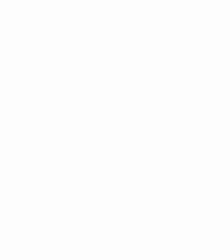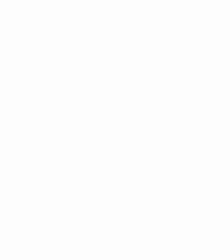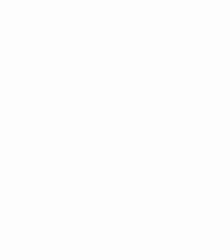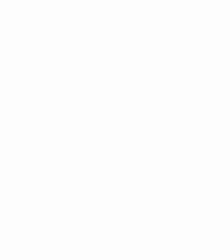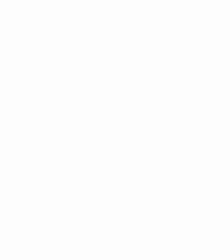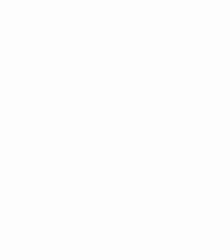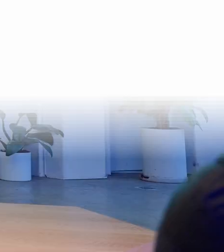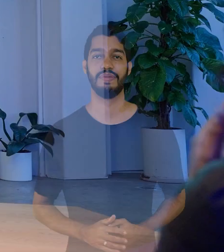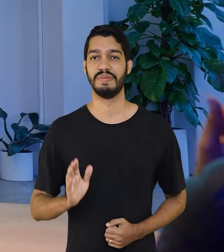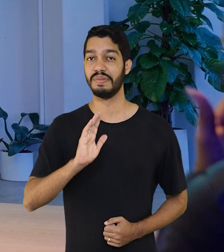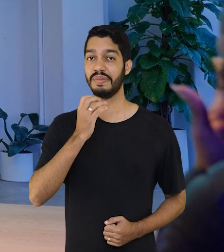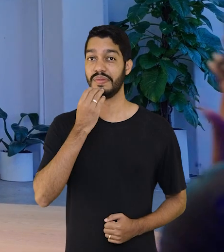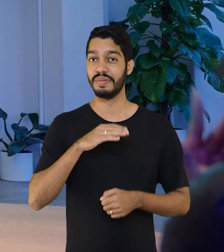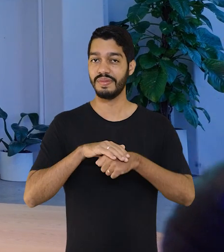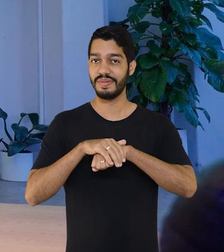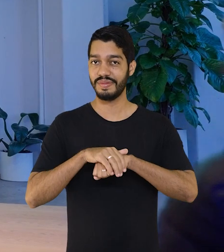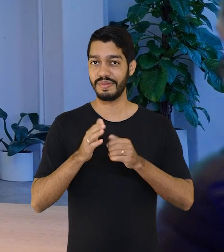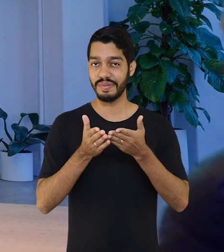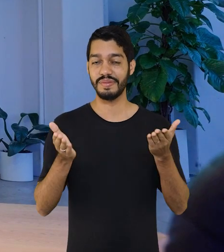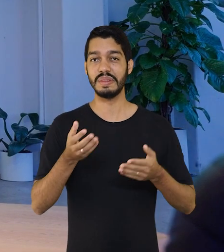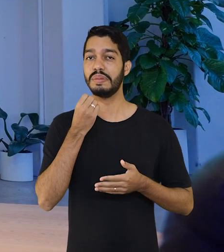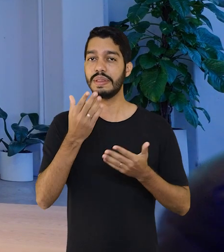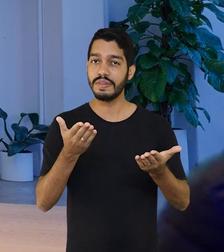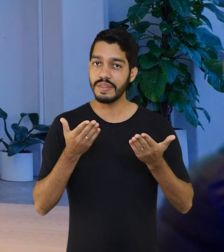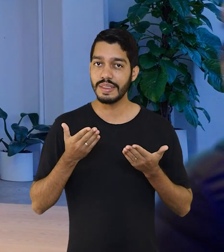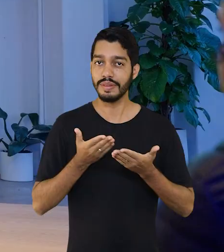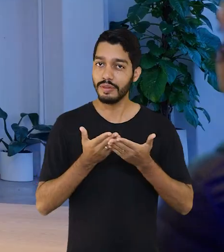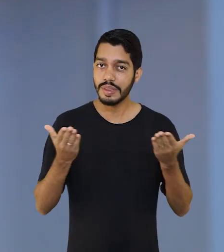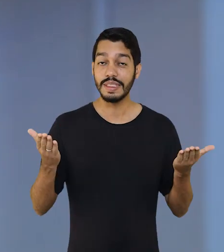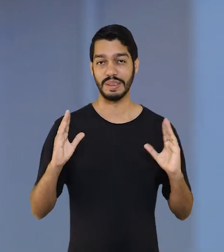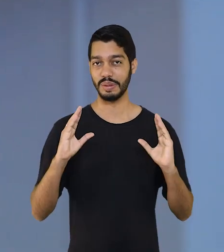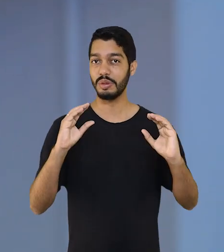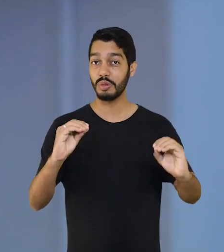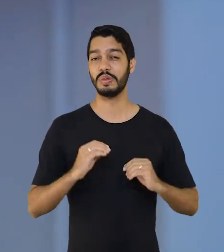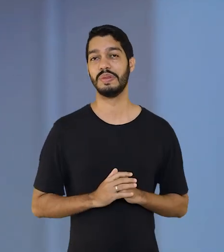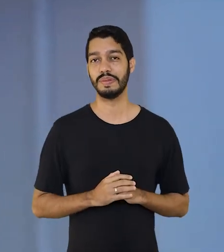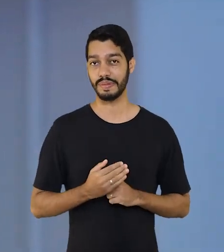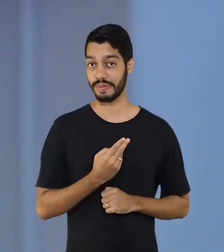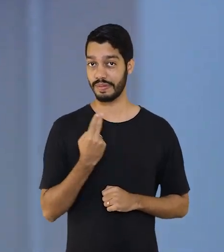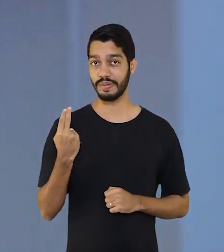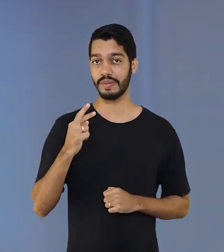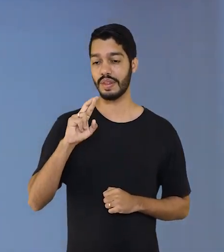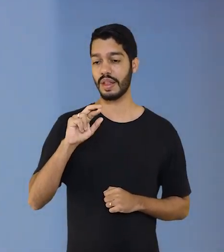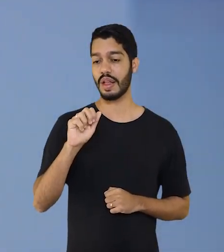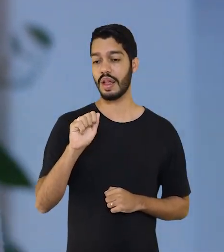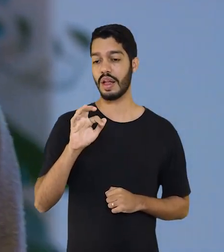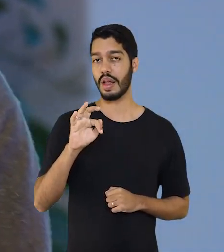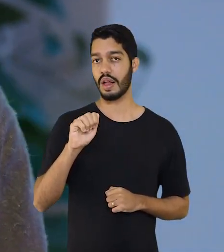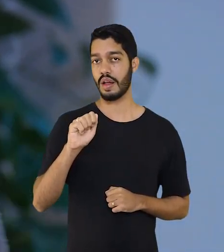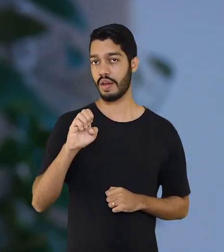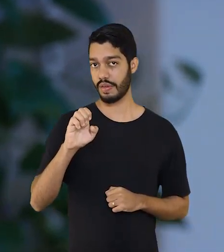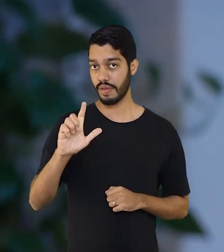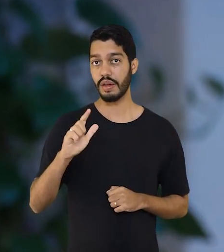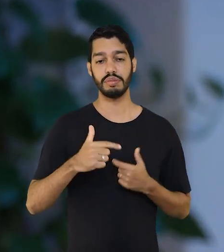Boa noite, sejam todos muito bem-vindos, muito bem-vindas. Eu sou Rafael Vilas Boas, sou da ID